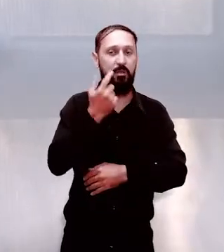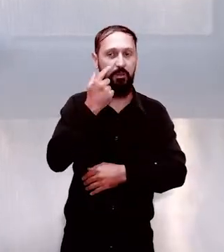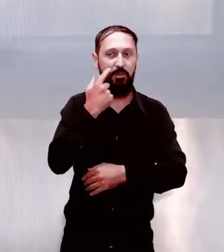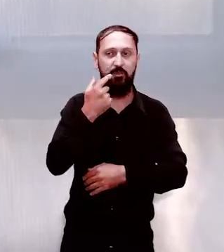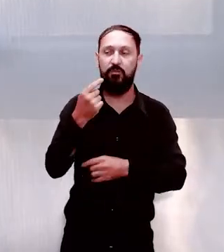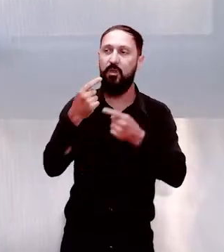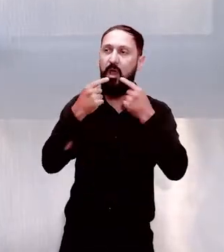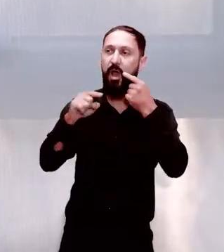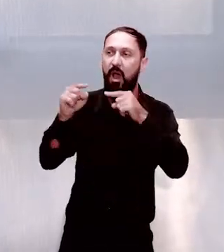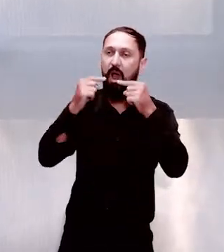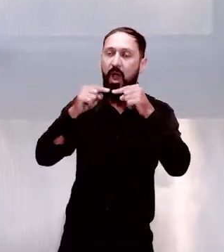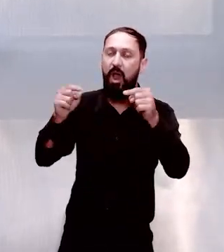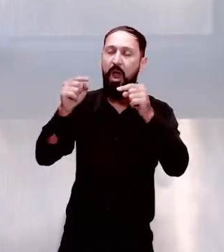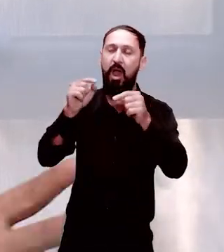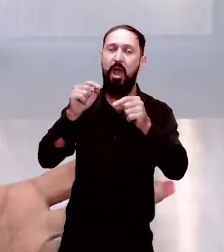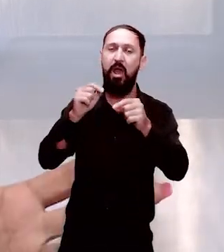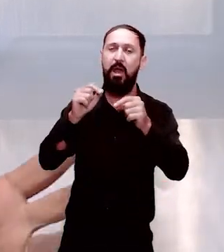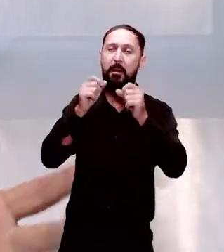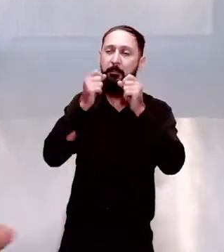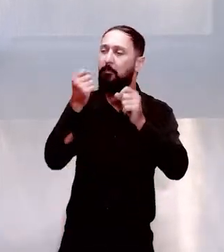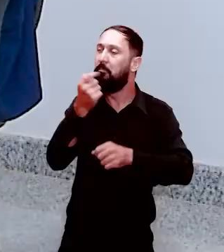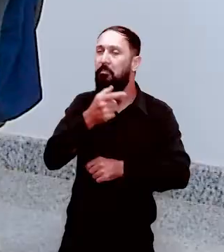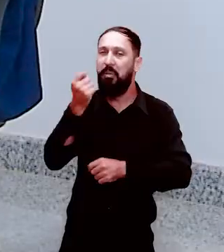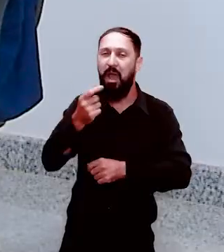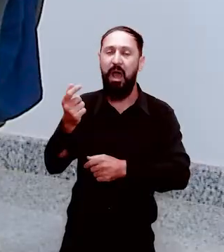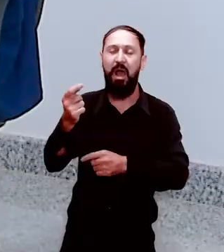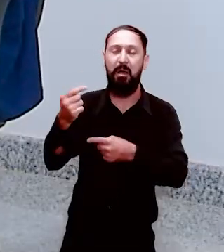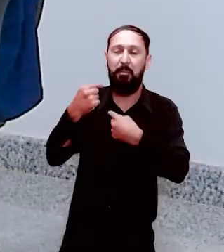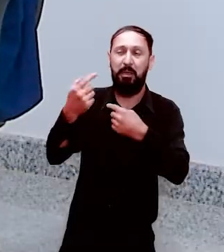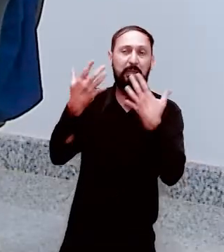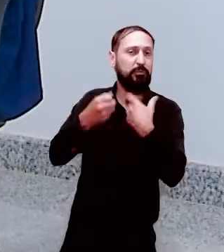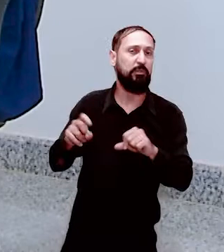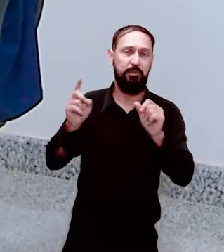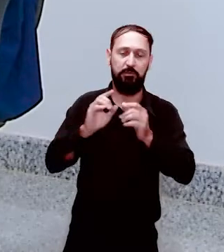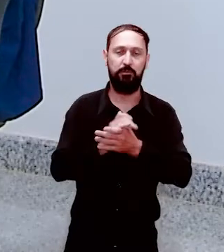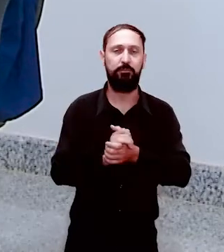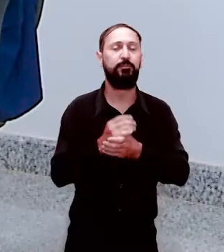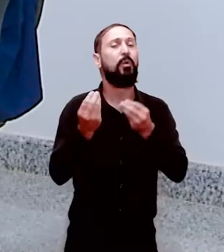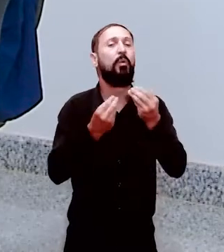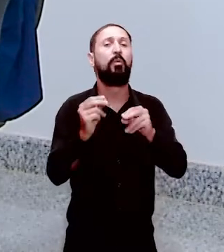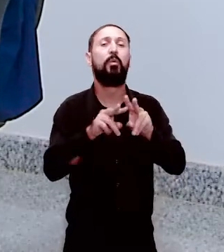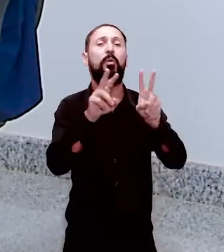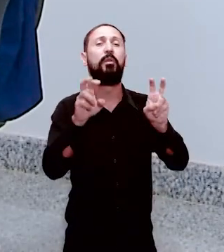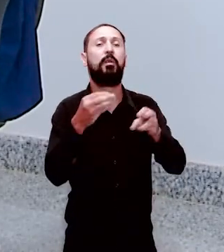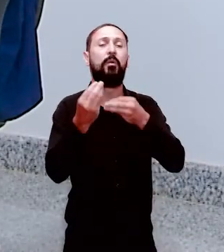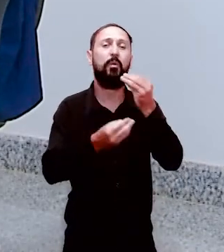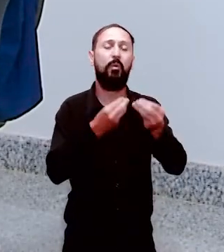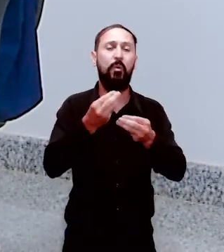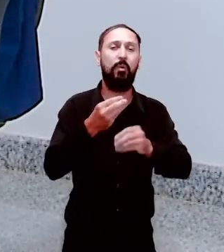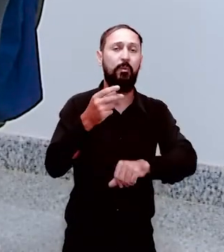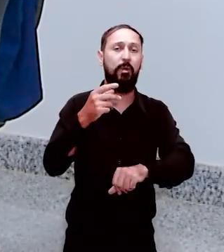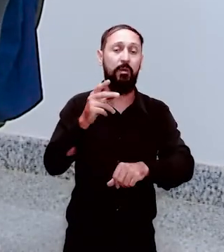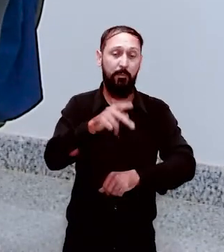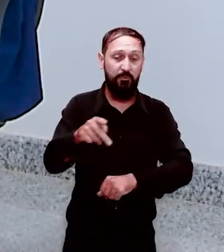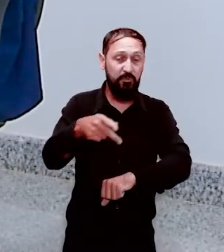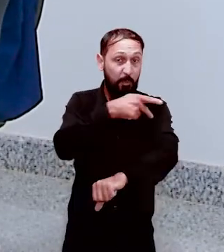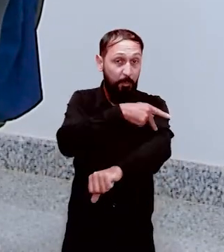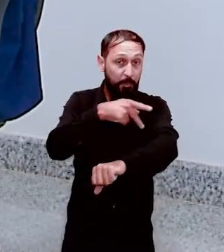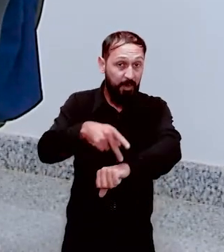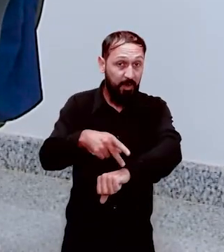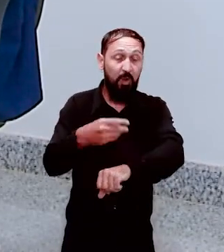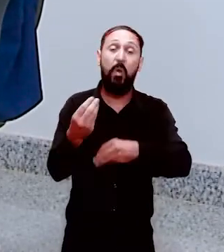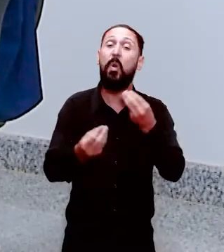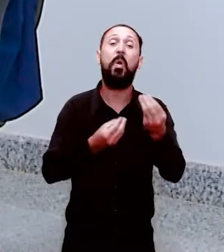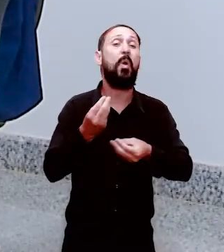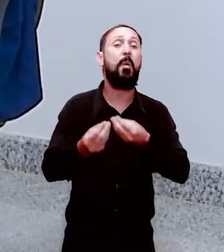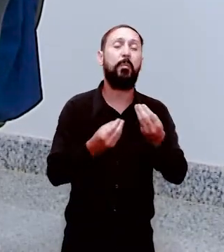vê esse tipo de brincadeira. Então, a formação é tudo, né? Eugênia, aí é a questão das pedagogas que você ajuda a